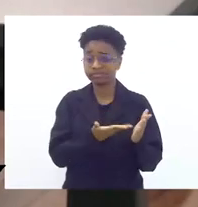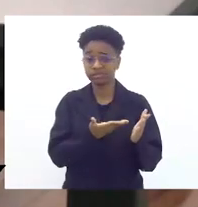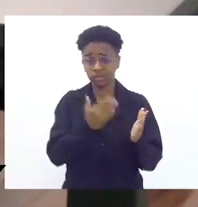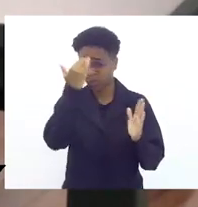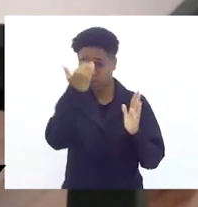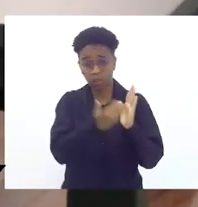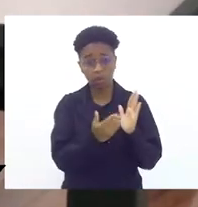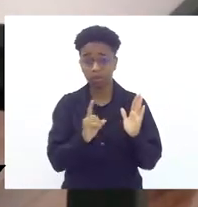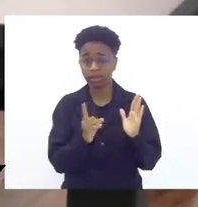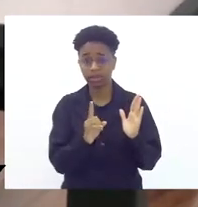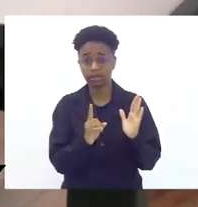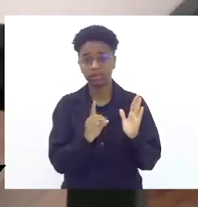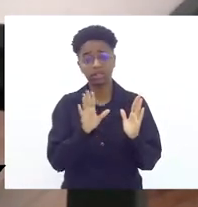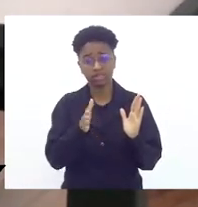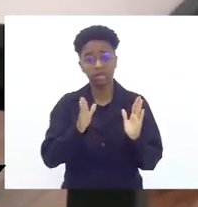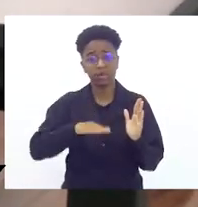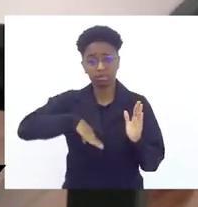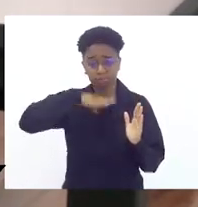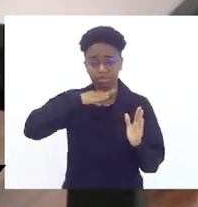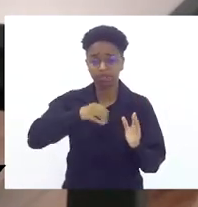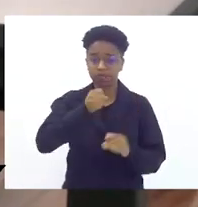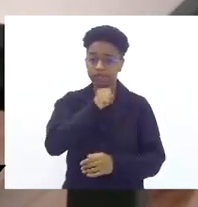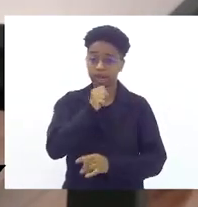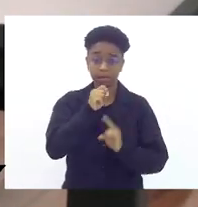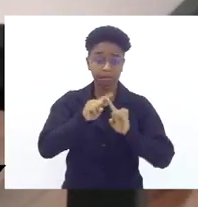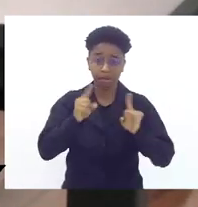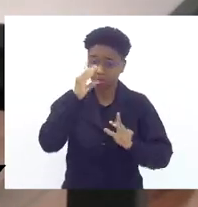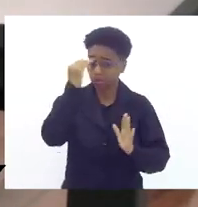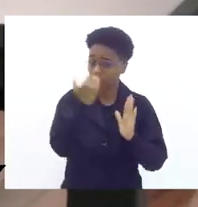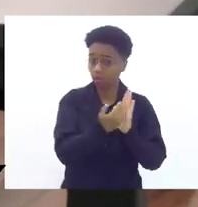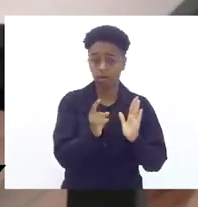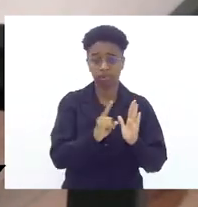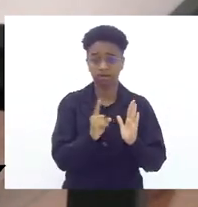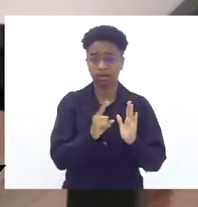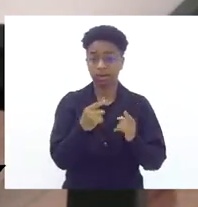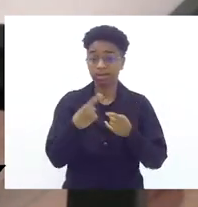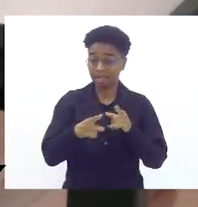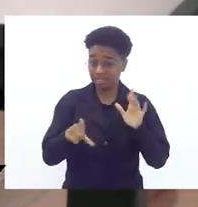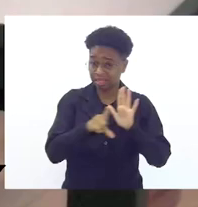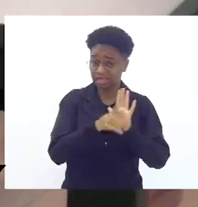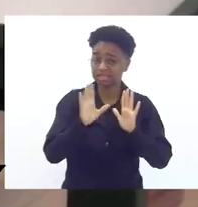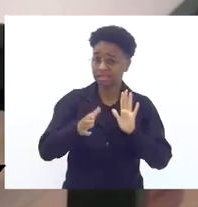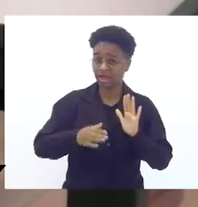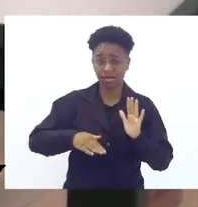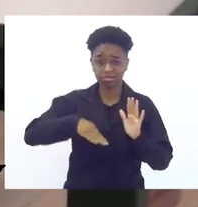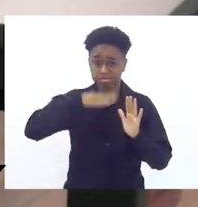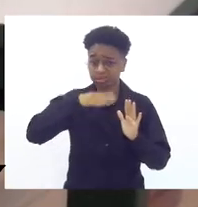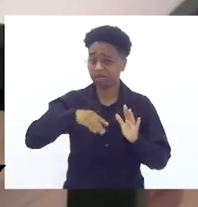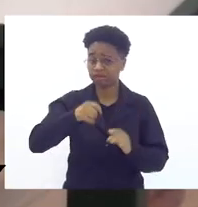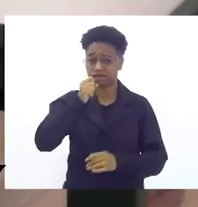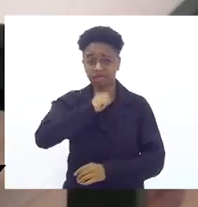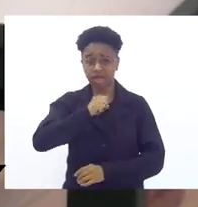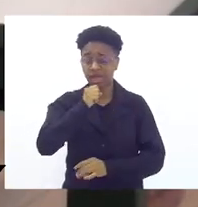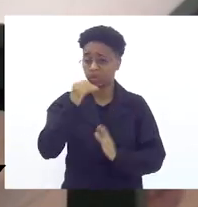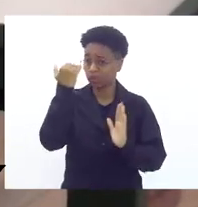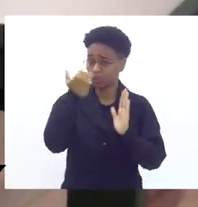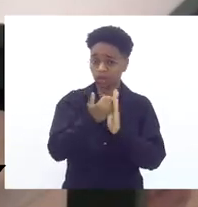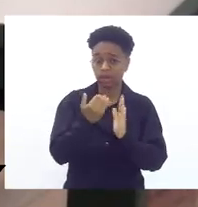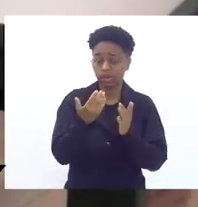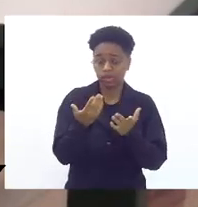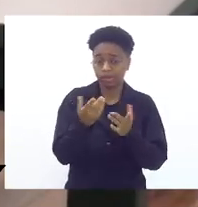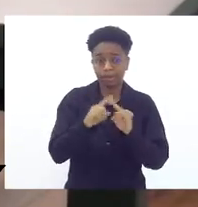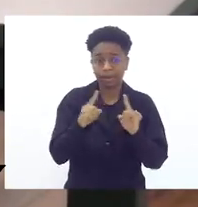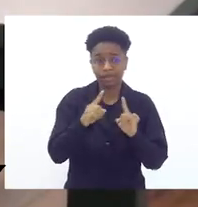cumprido mesmo sendo obsoleto ele sequer uma lei obsoleta que já não atende não é cumprida Então precisamos